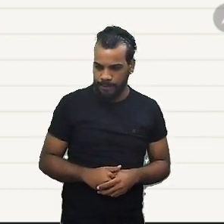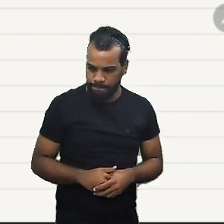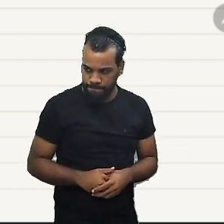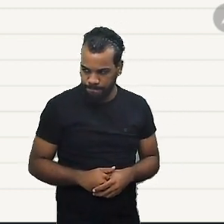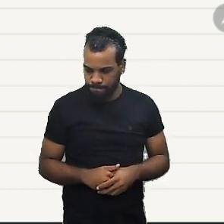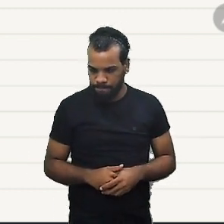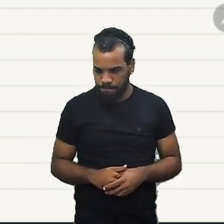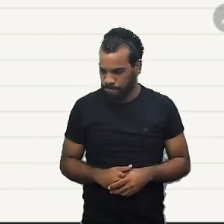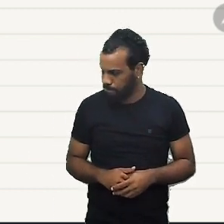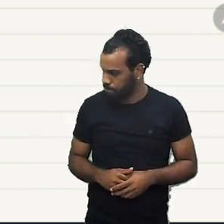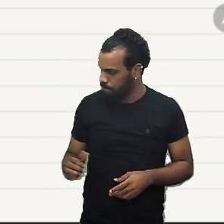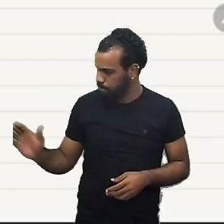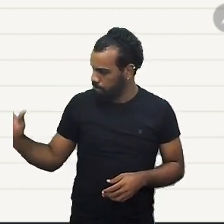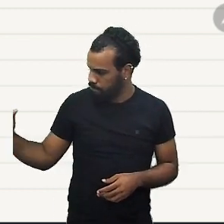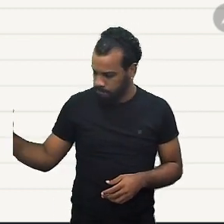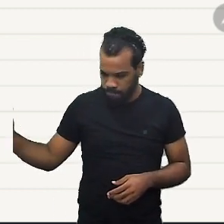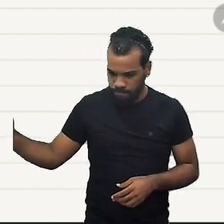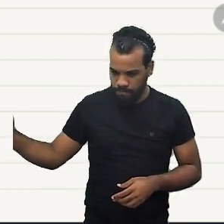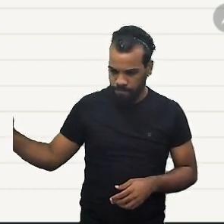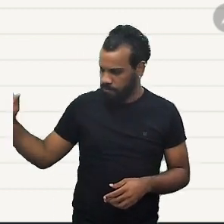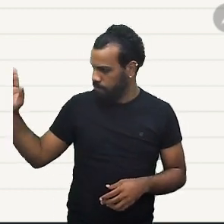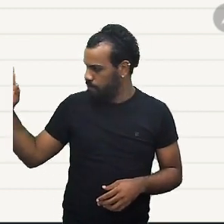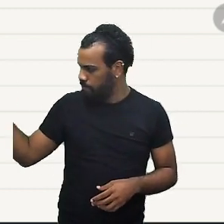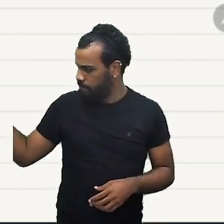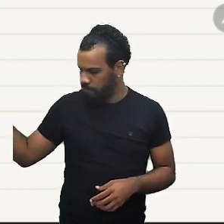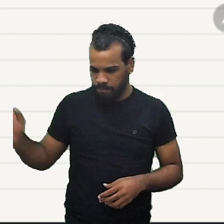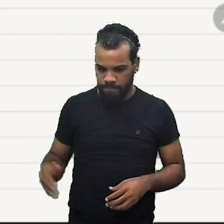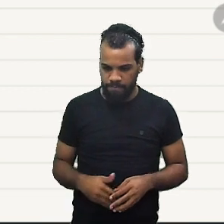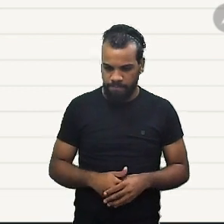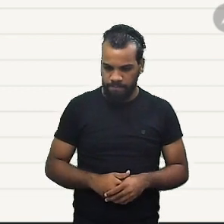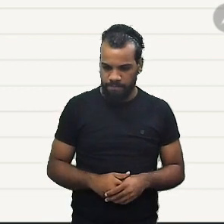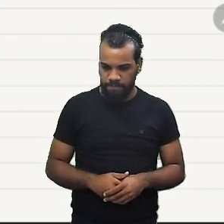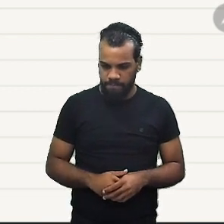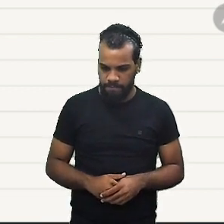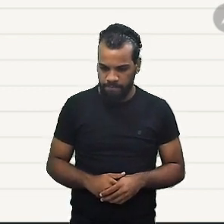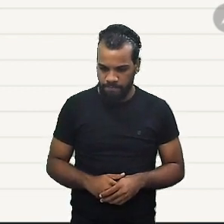um processo mais energético.